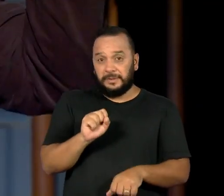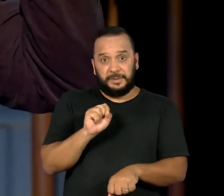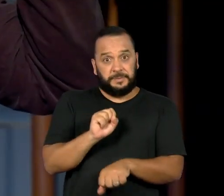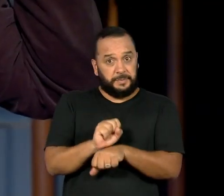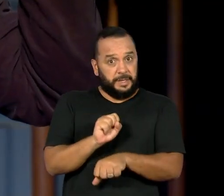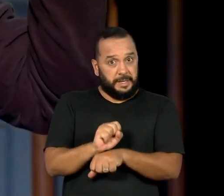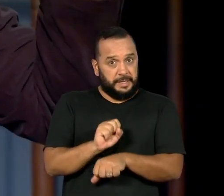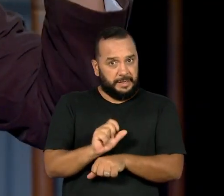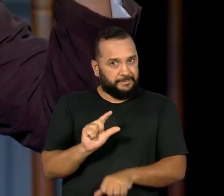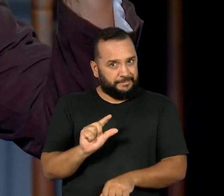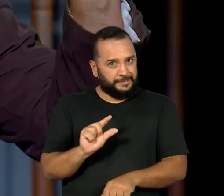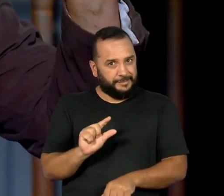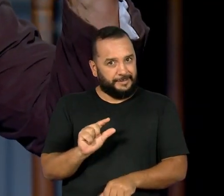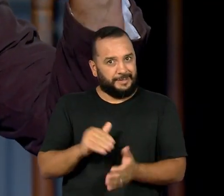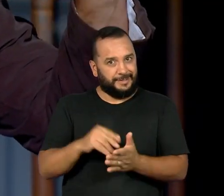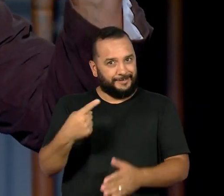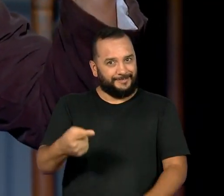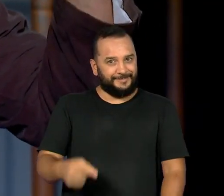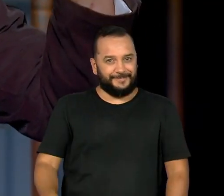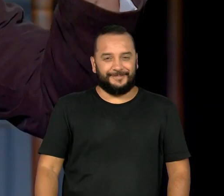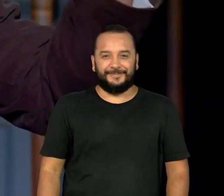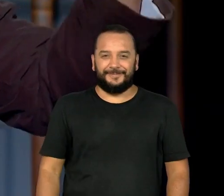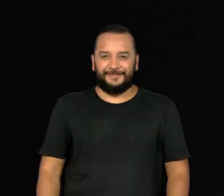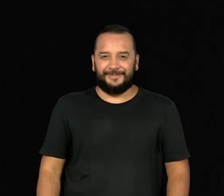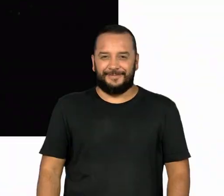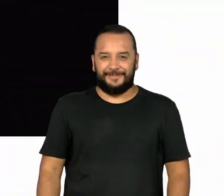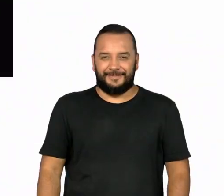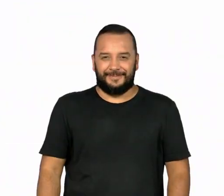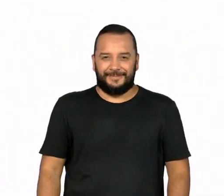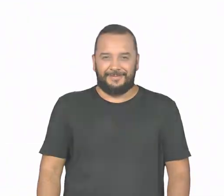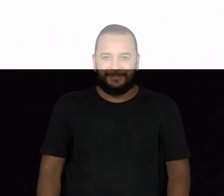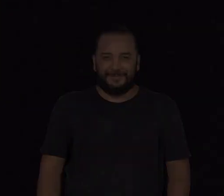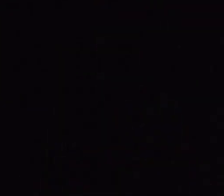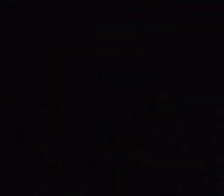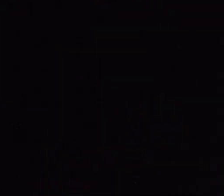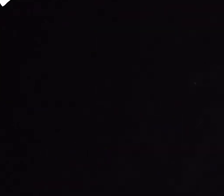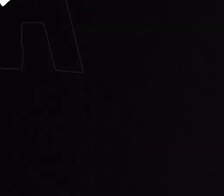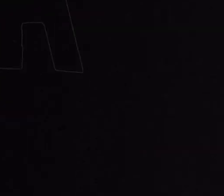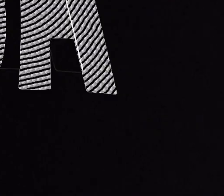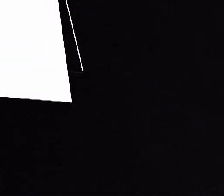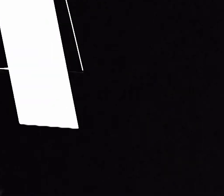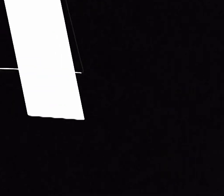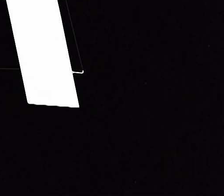outras telas. Até logo, classe.